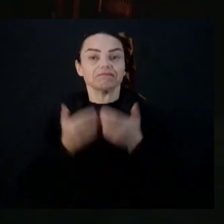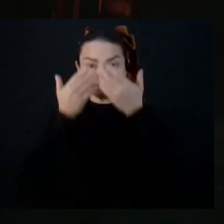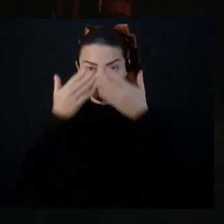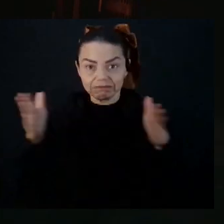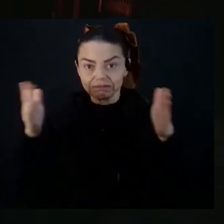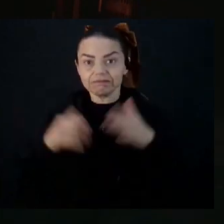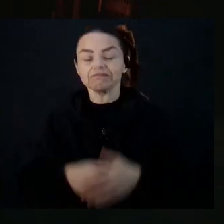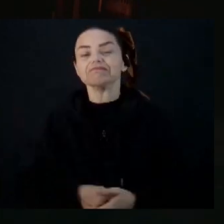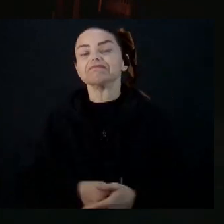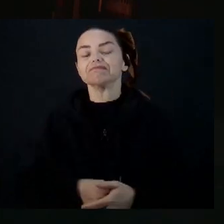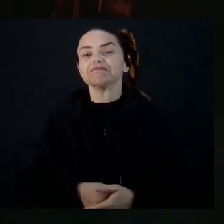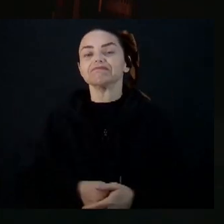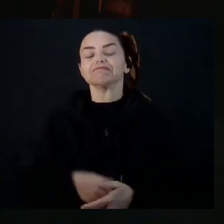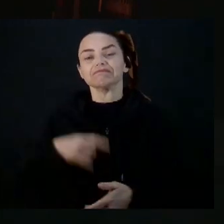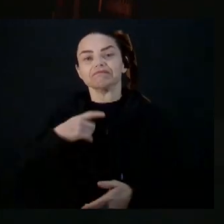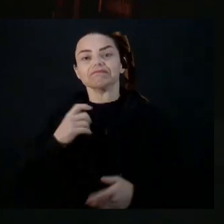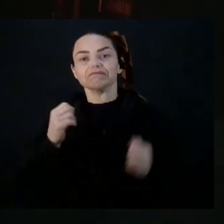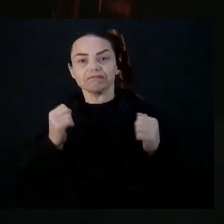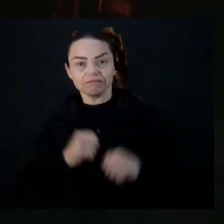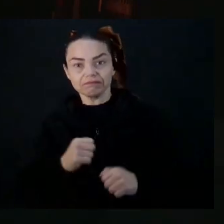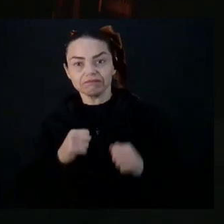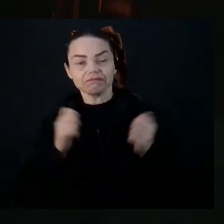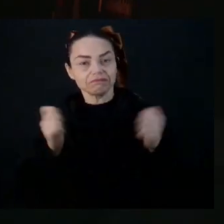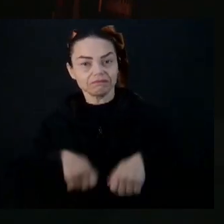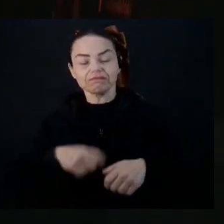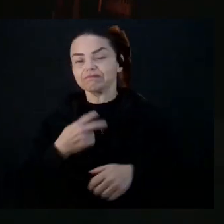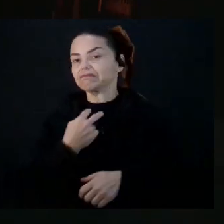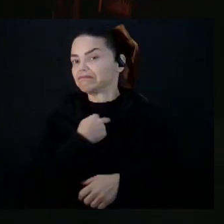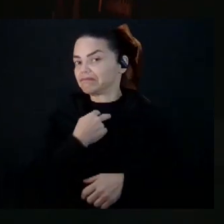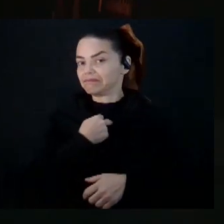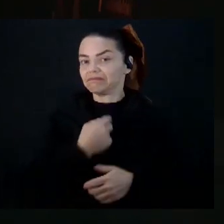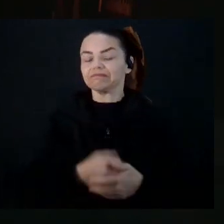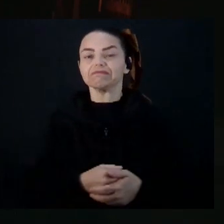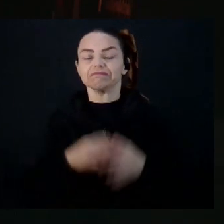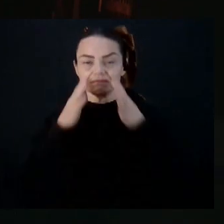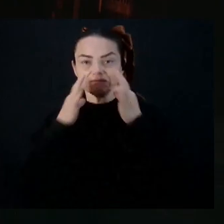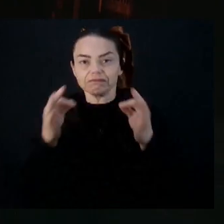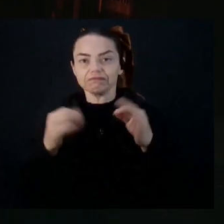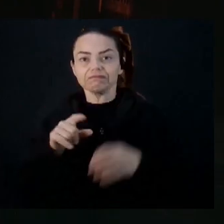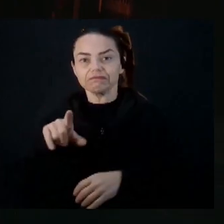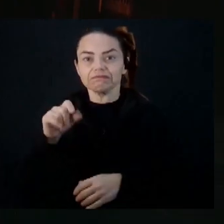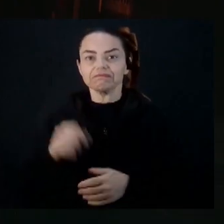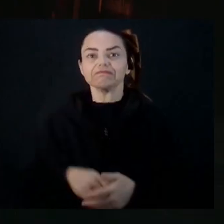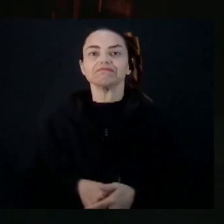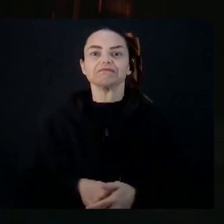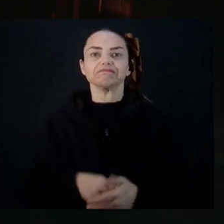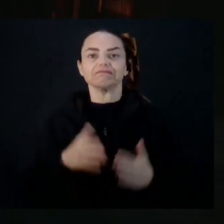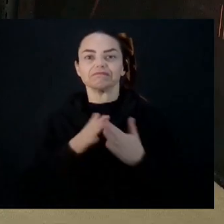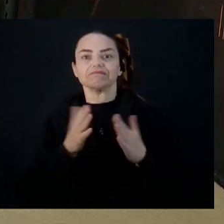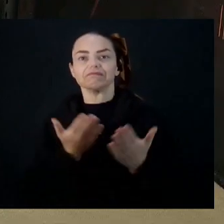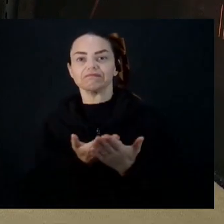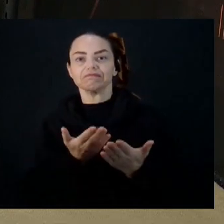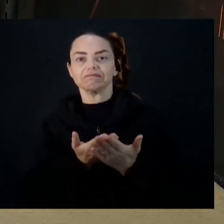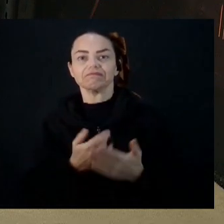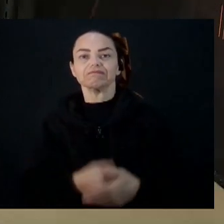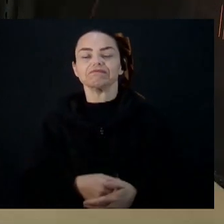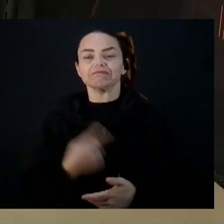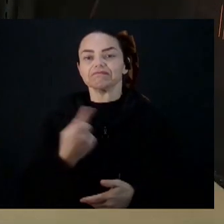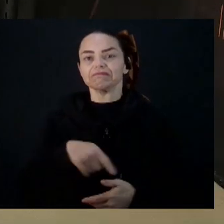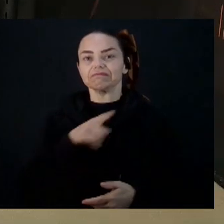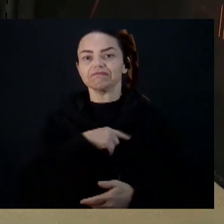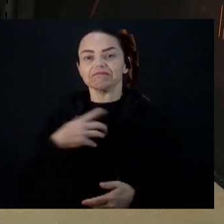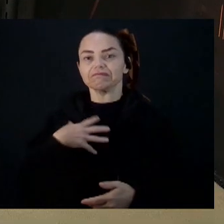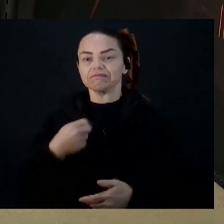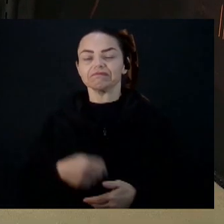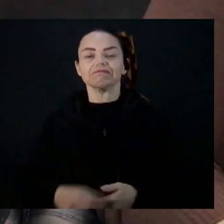a gente deve fazer, onde a gente deve se atentar na hora da escolha da escola para os nossos filhos. Obrigada, viu?